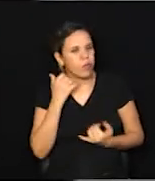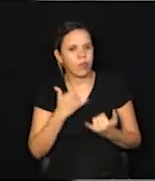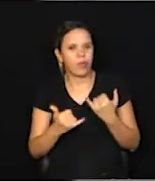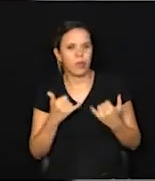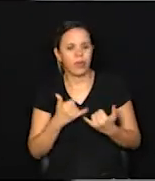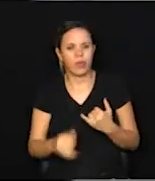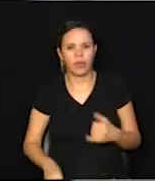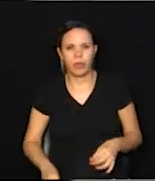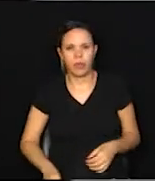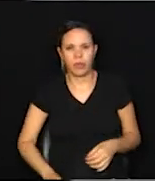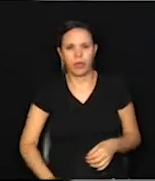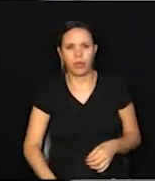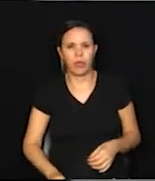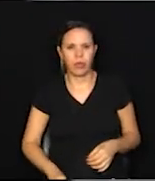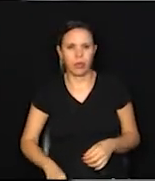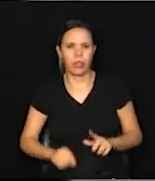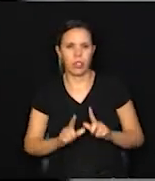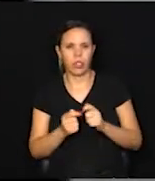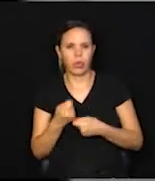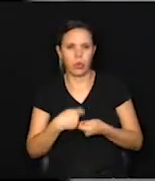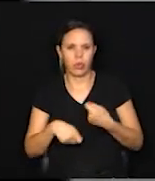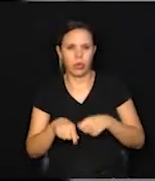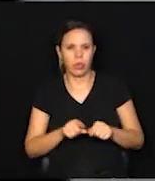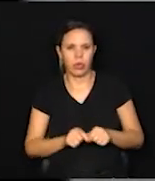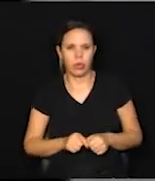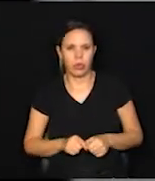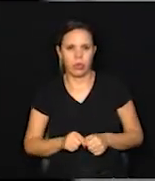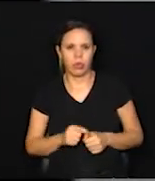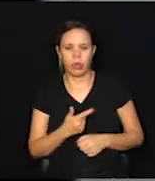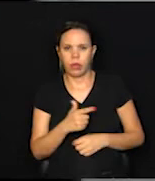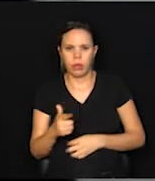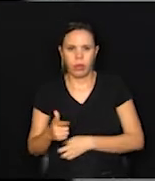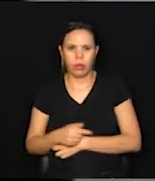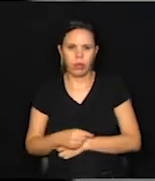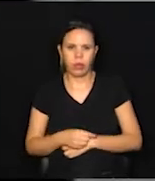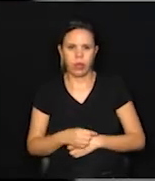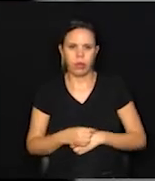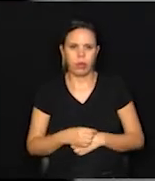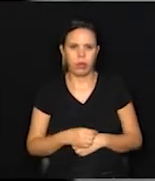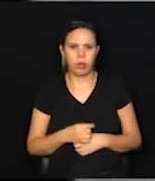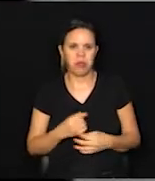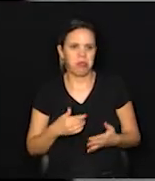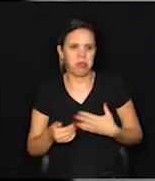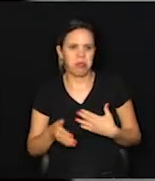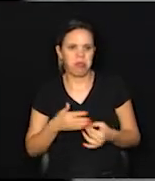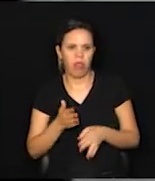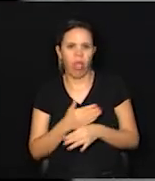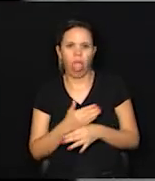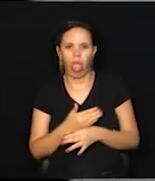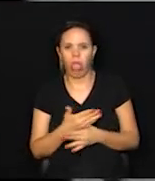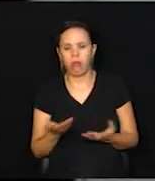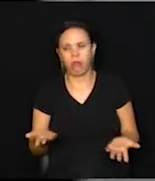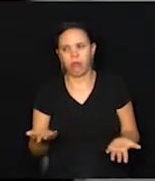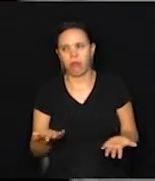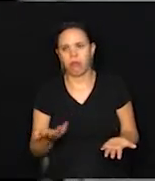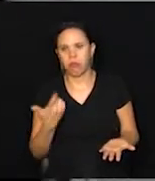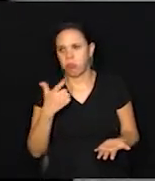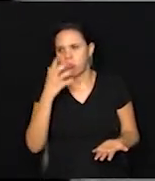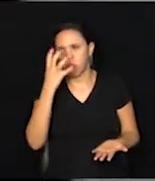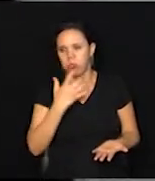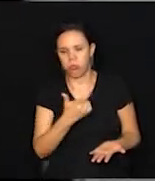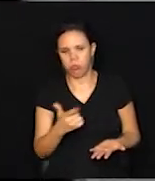assim, que os gestores, enfim, não estão talvez levando da forma séria